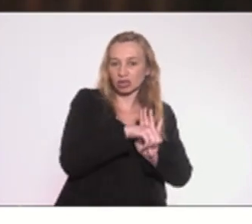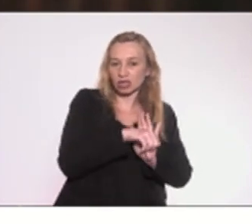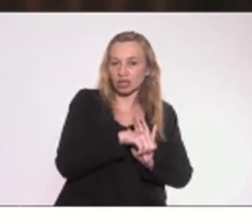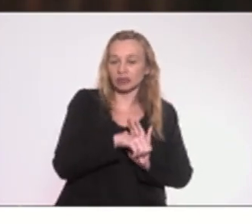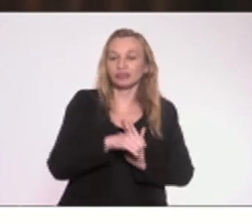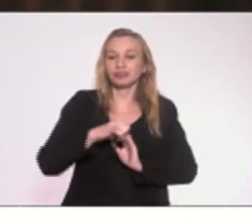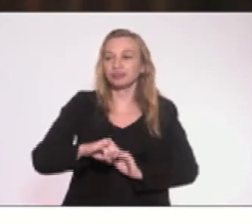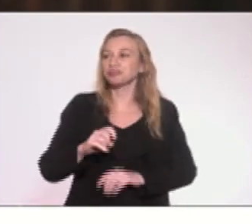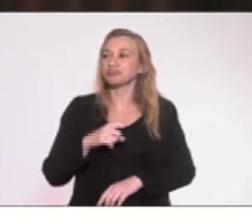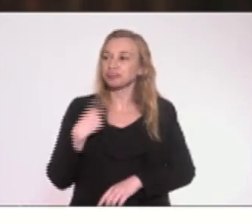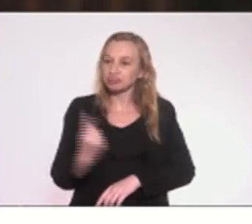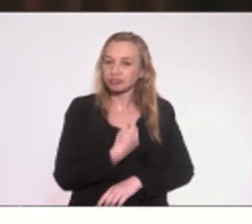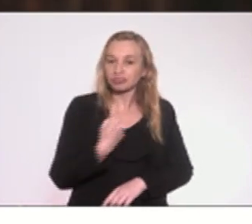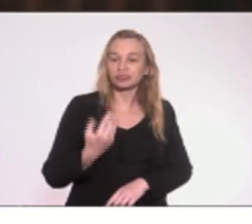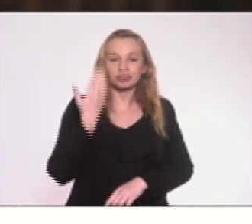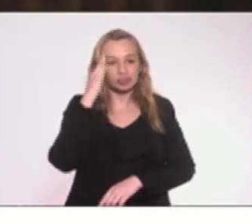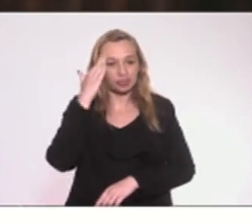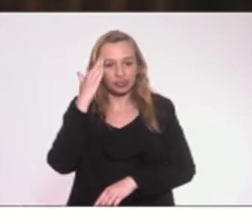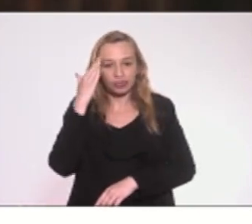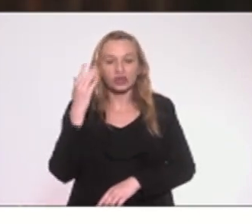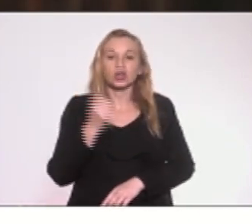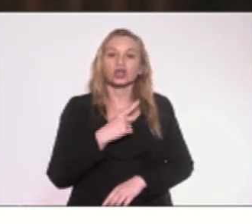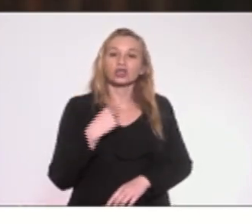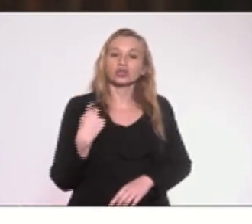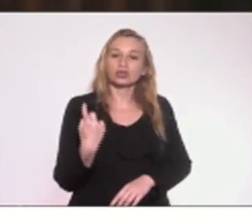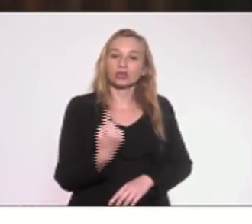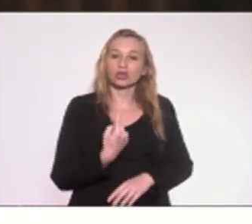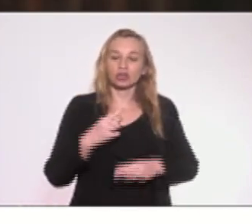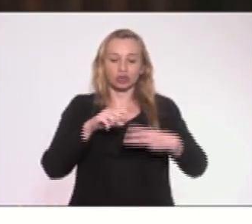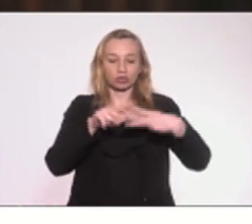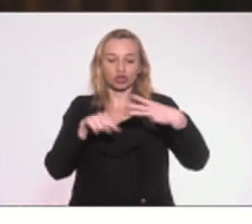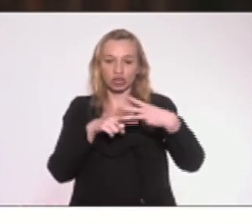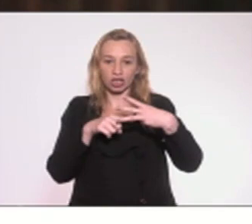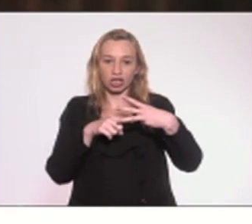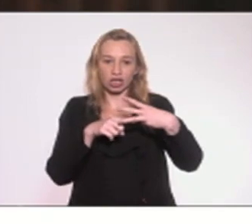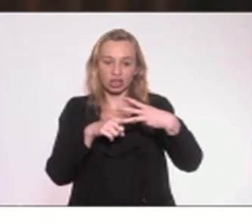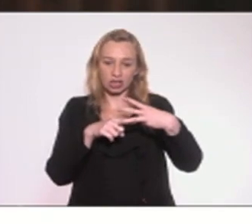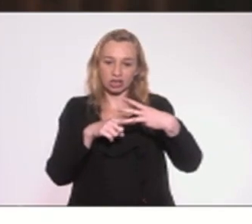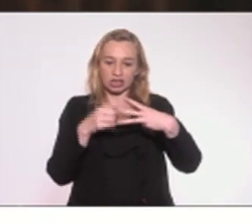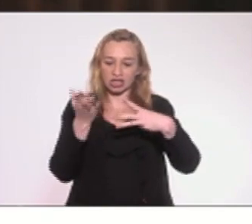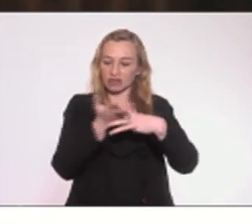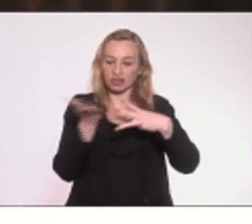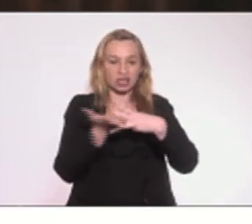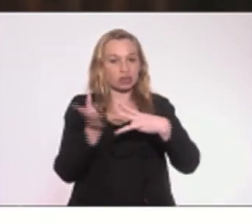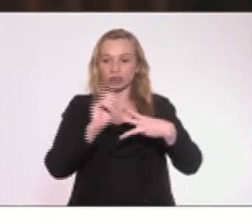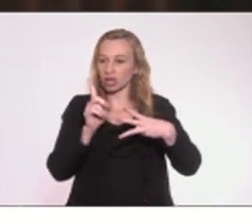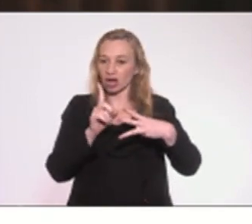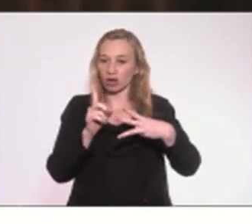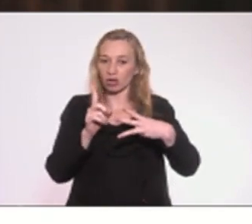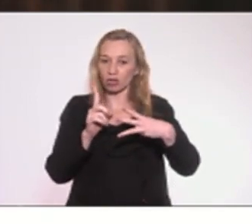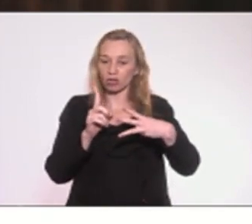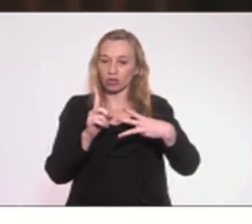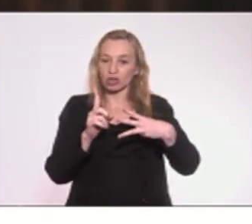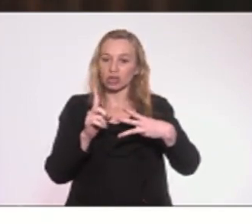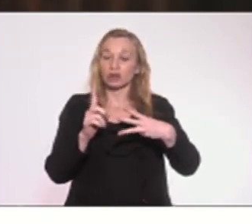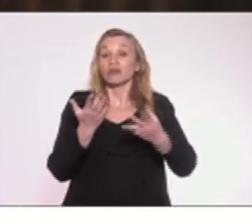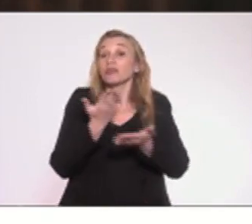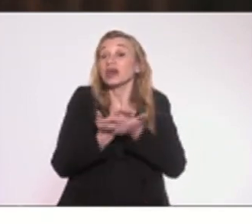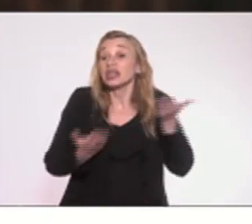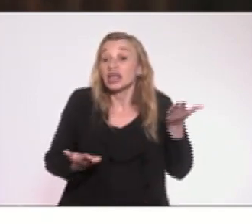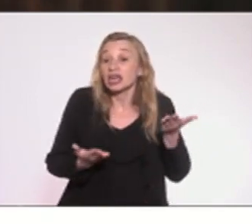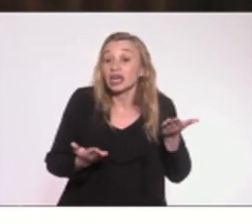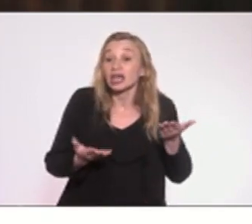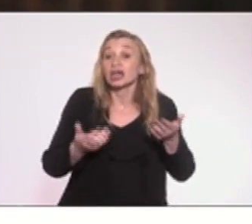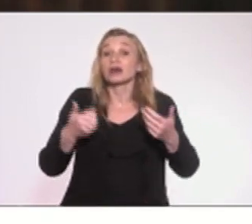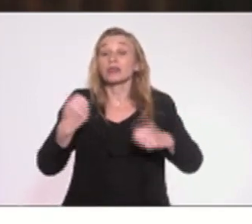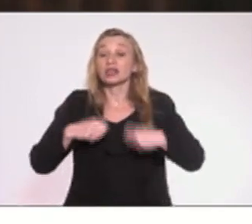entendermos que somos 3 membros à parte, não dará certo, a criminalidade vai vencer. Então, somente com essa